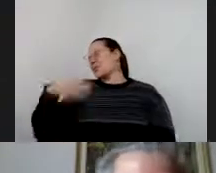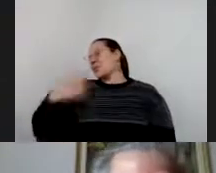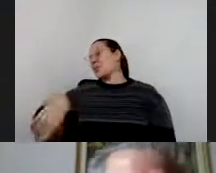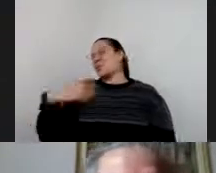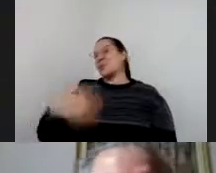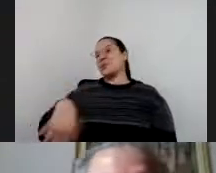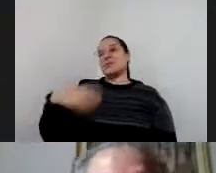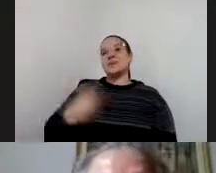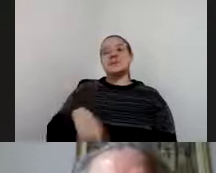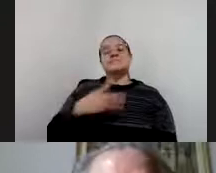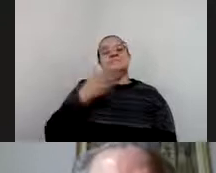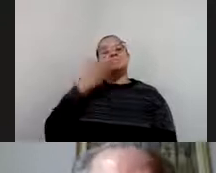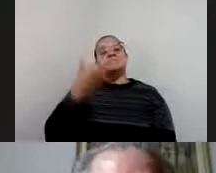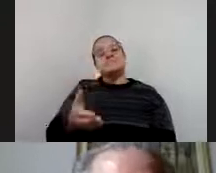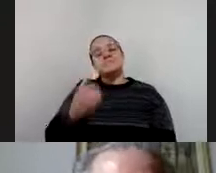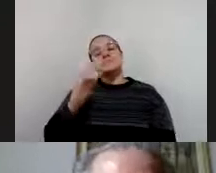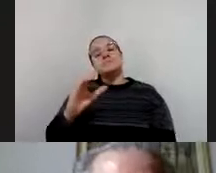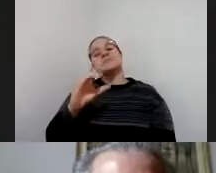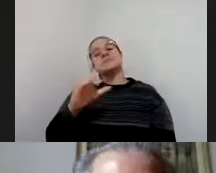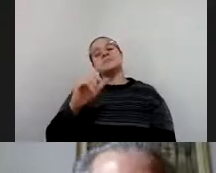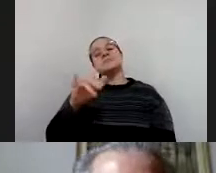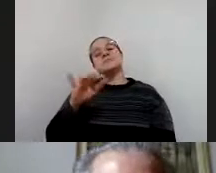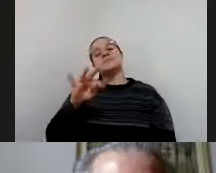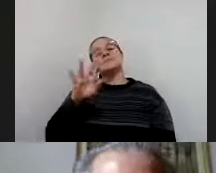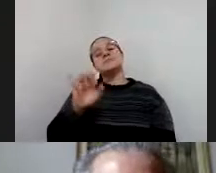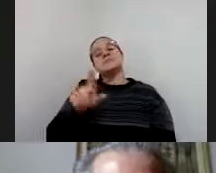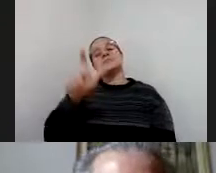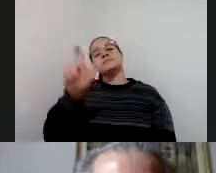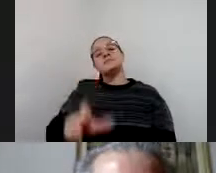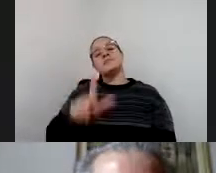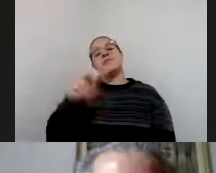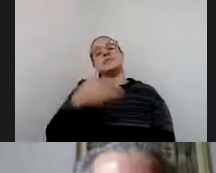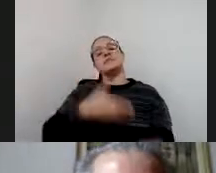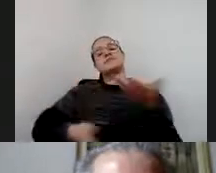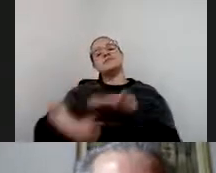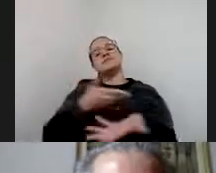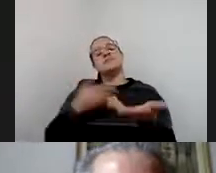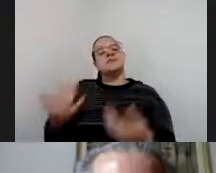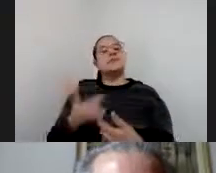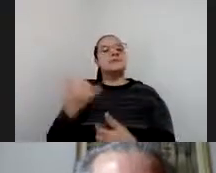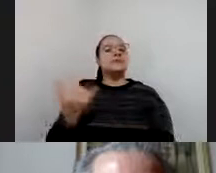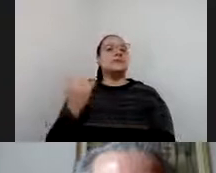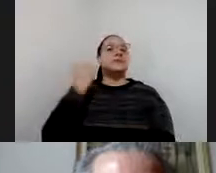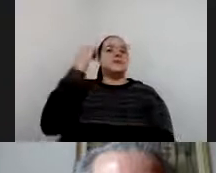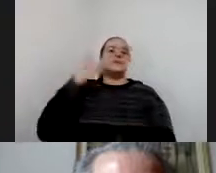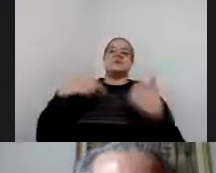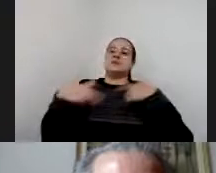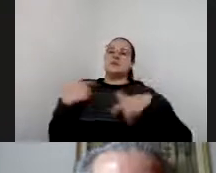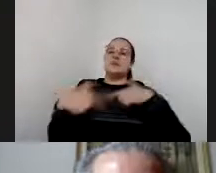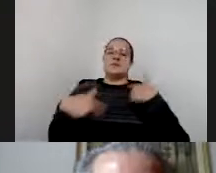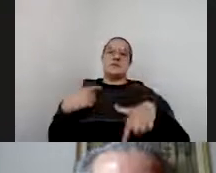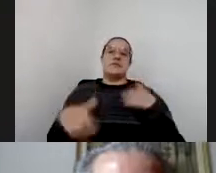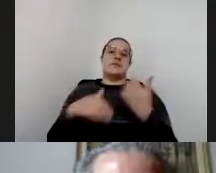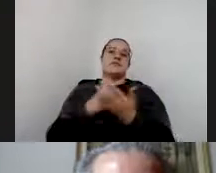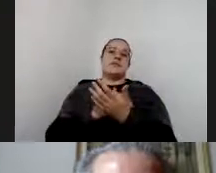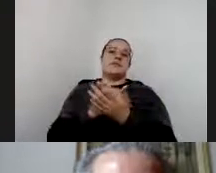com o Clemente, nós começamos no Sindicato Comercial de São Paulo um trabalho importantíssimo, começou com o Cabral, depois com a